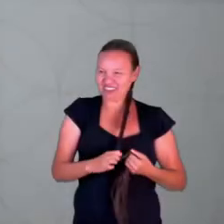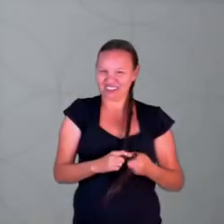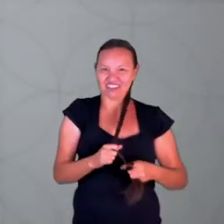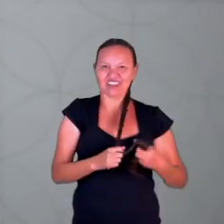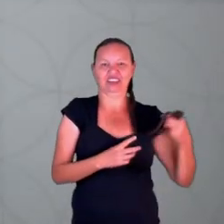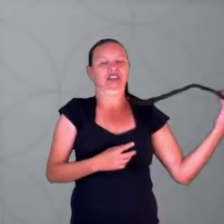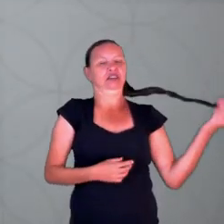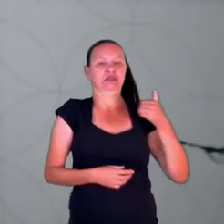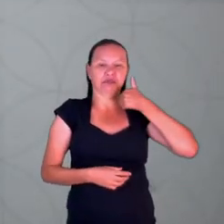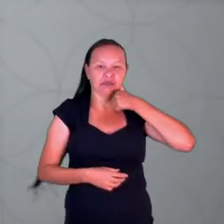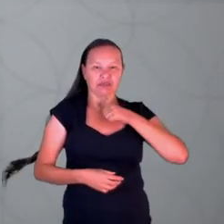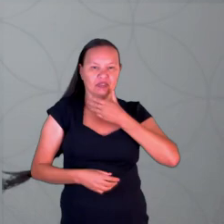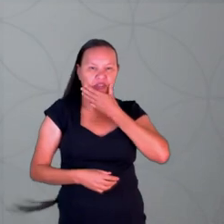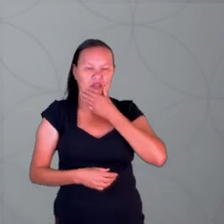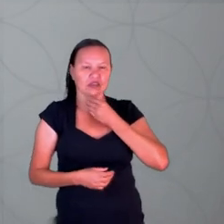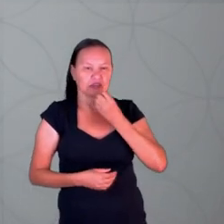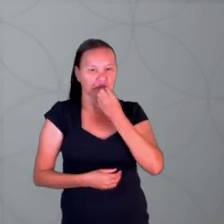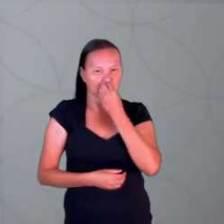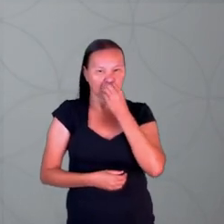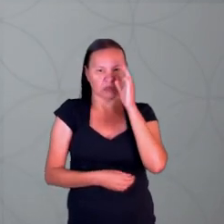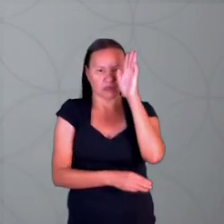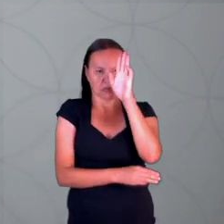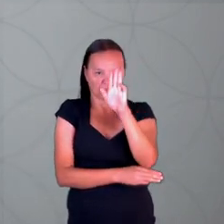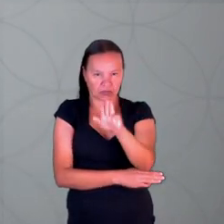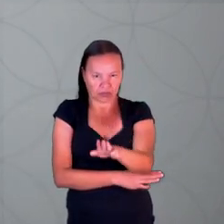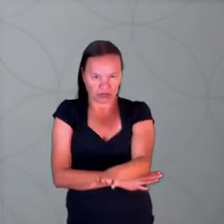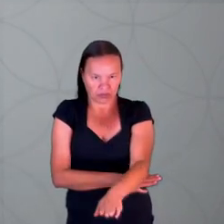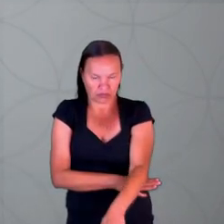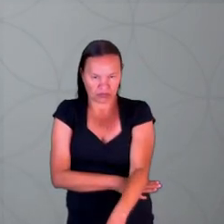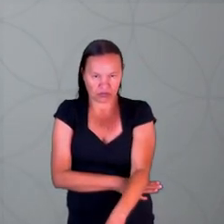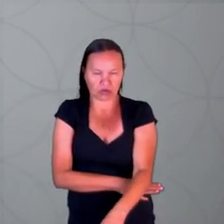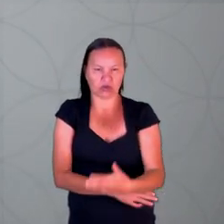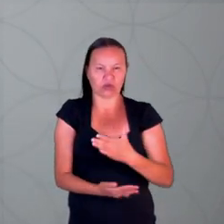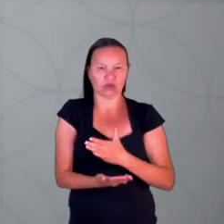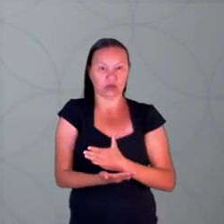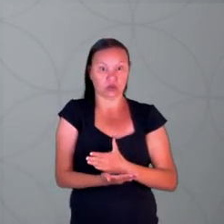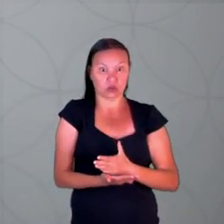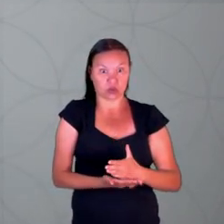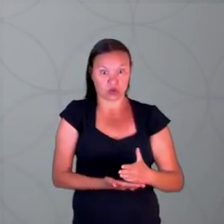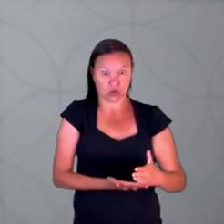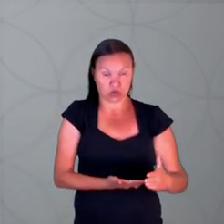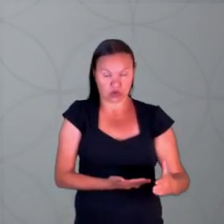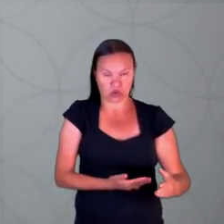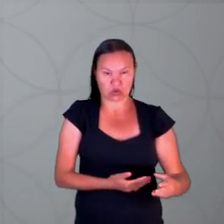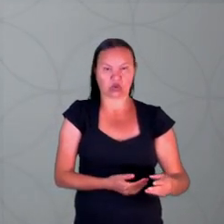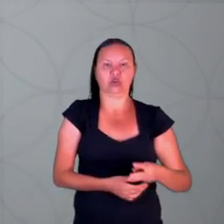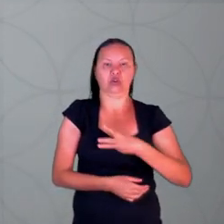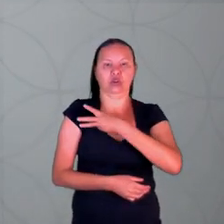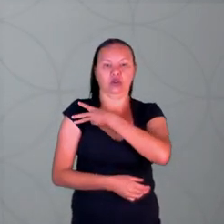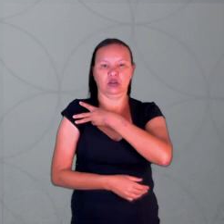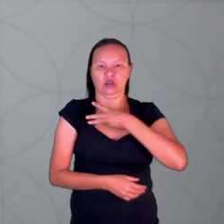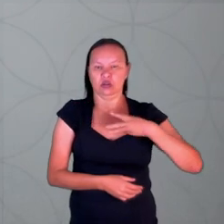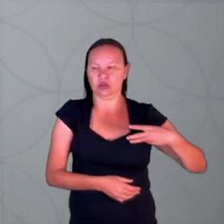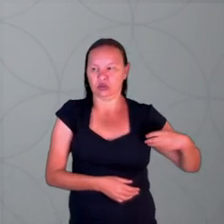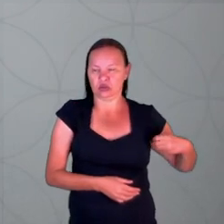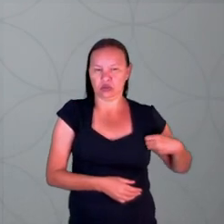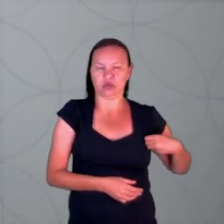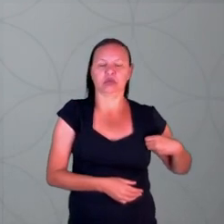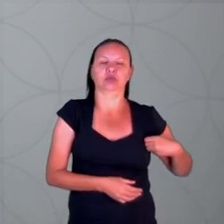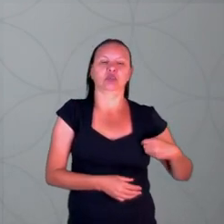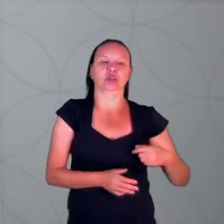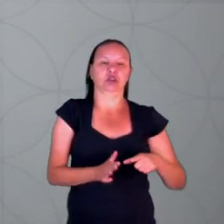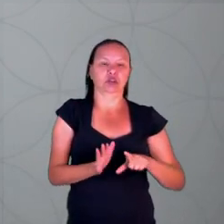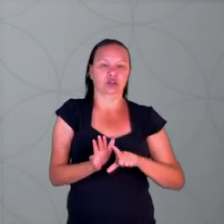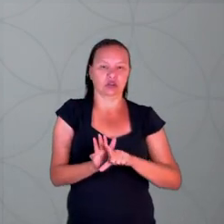senhoras e senhores boa tarde dando sequência ao seminário atuação do Ministério Público na defesa do direito humano